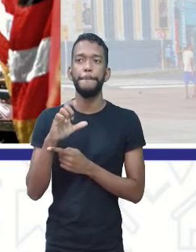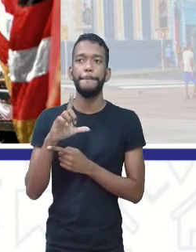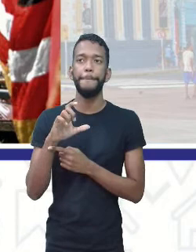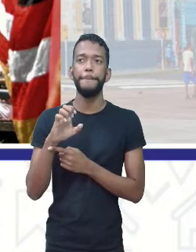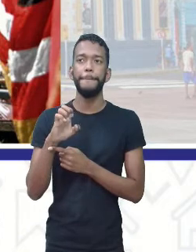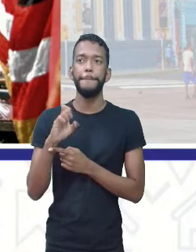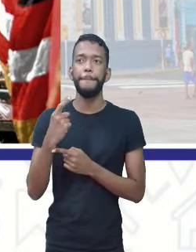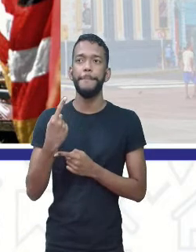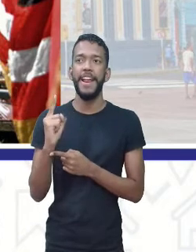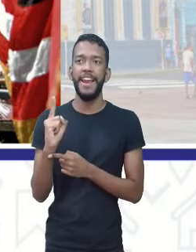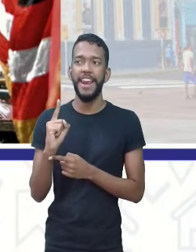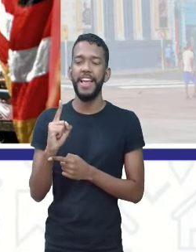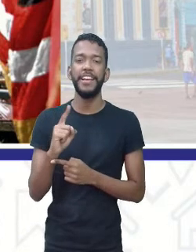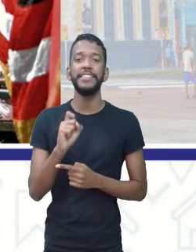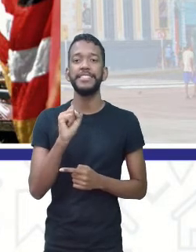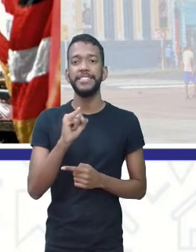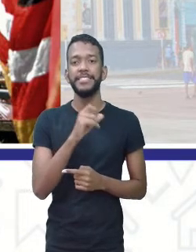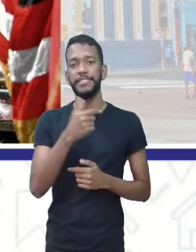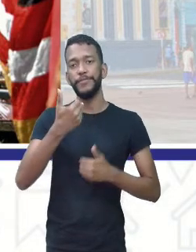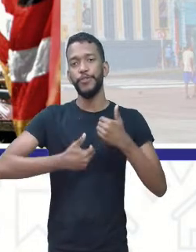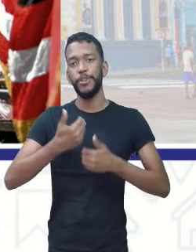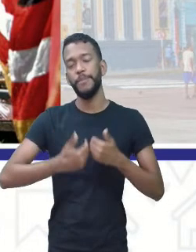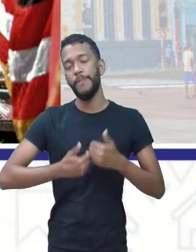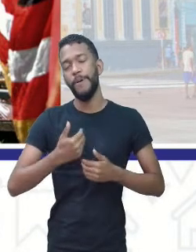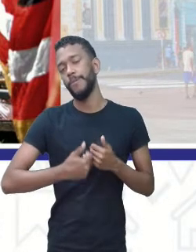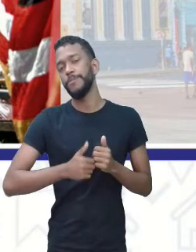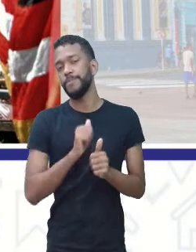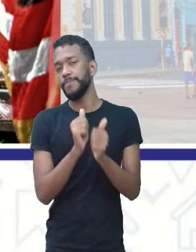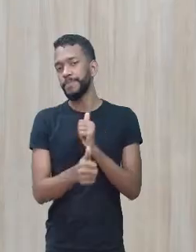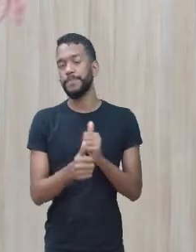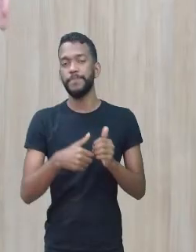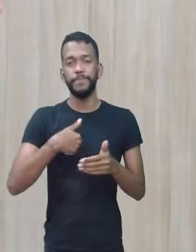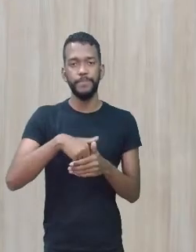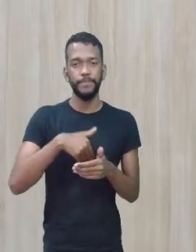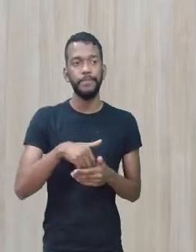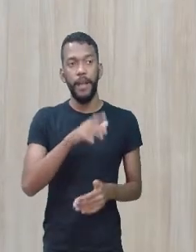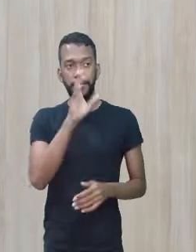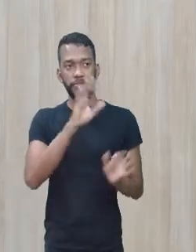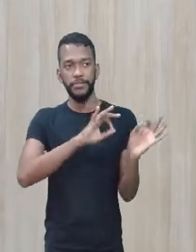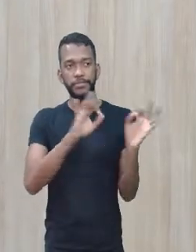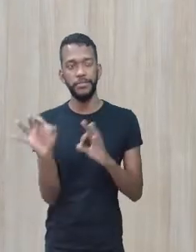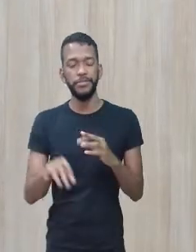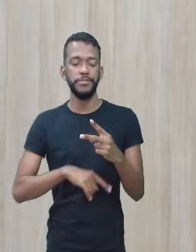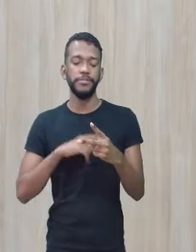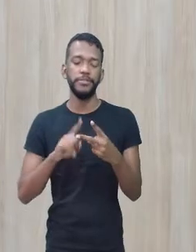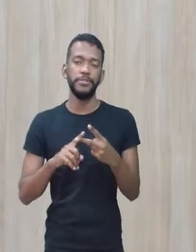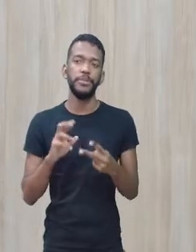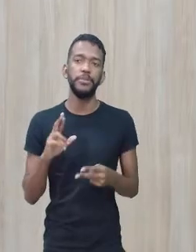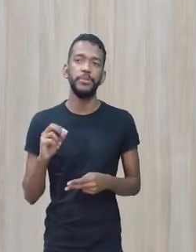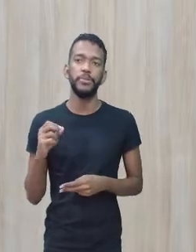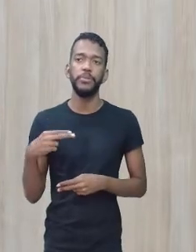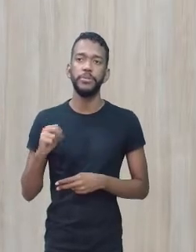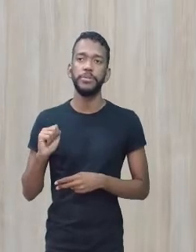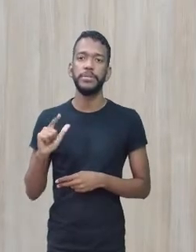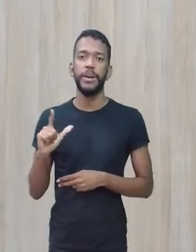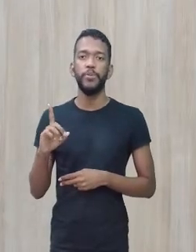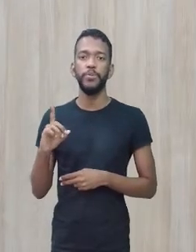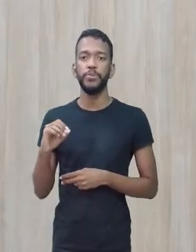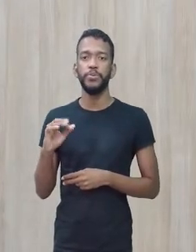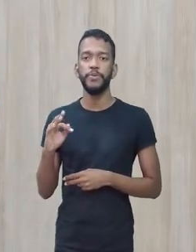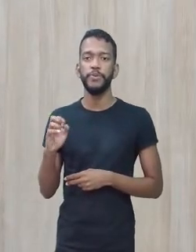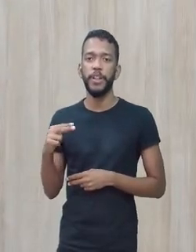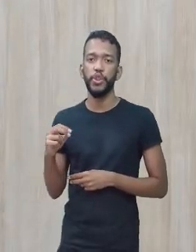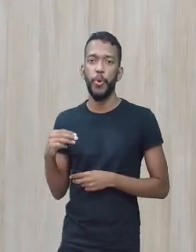para quem assiste as partidas de futebol, né? A gente já teve o Pelé, o Ronaldinho, né, fenômeno. A gente